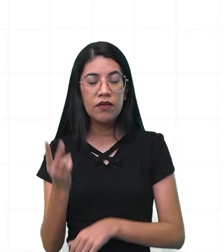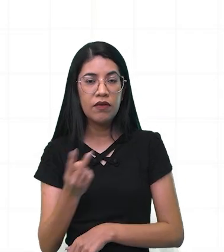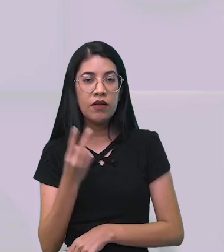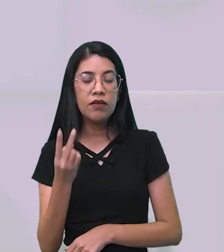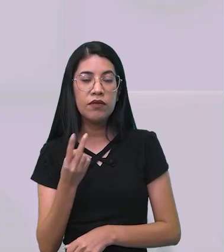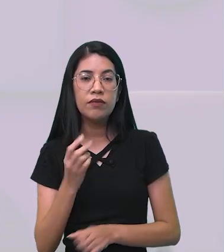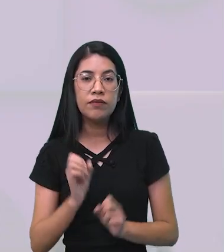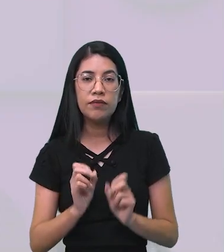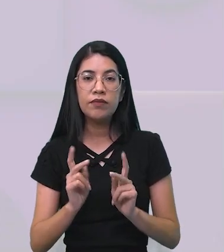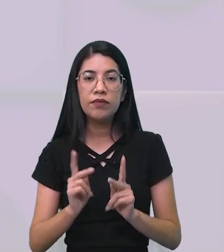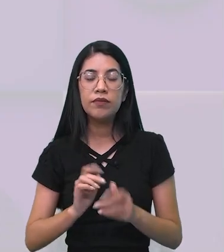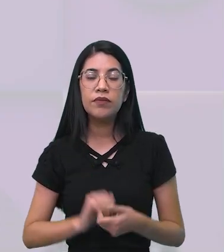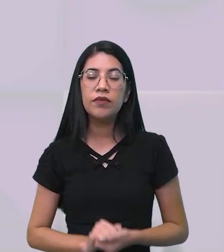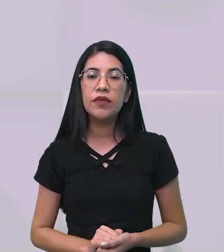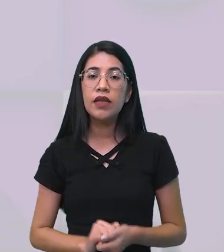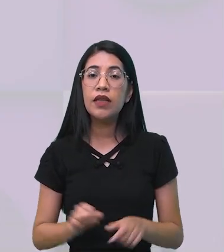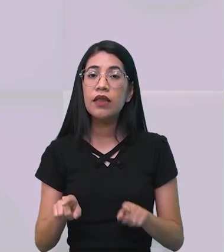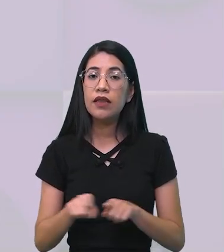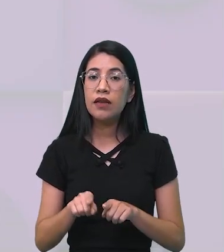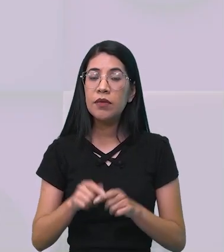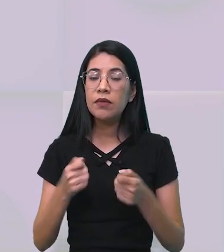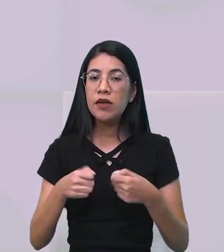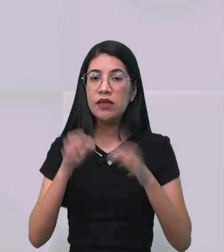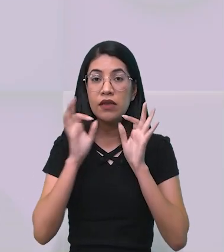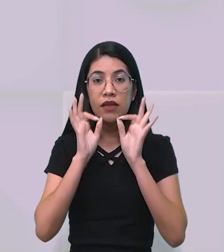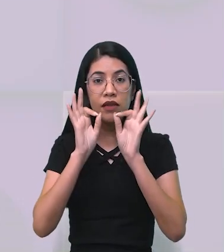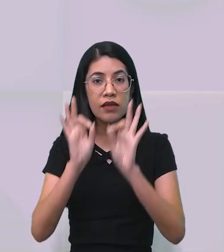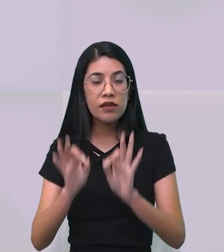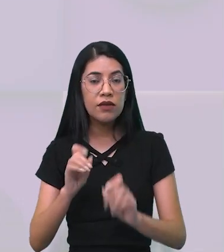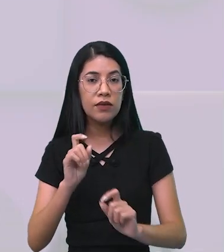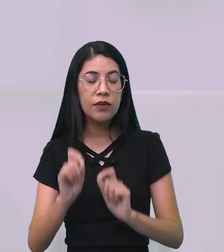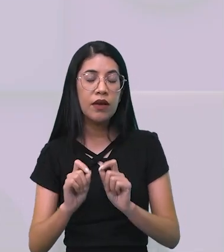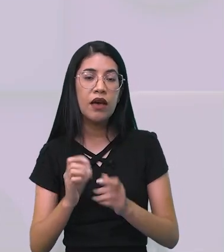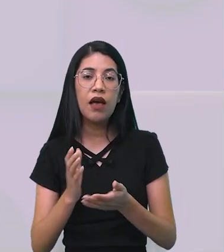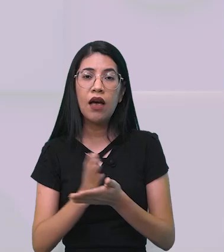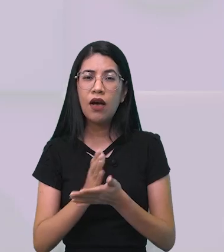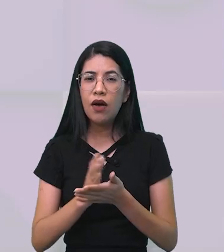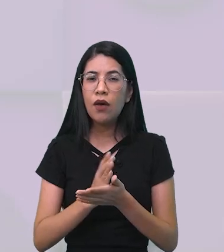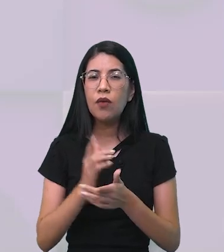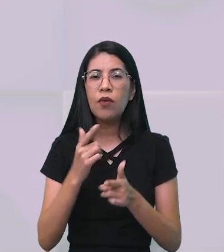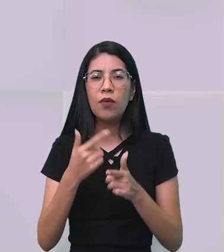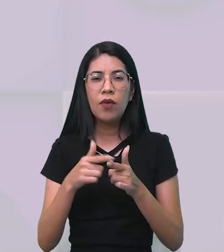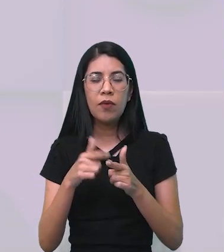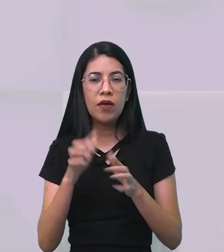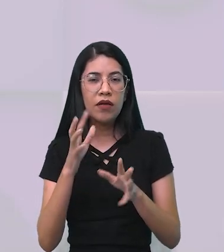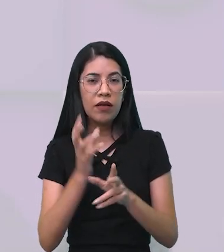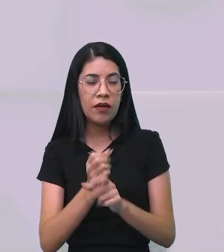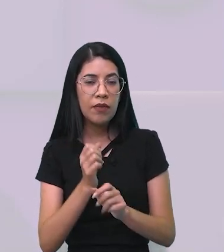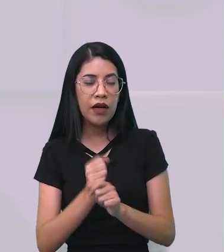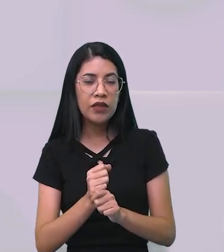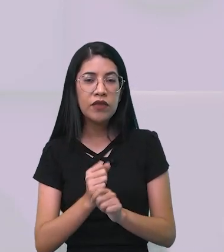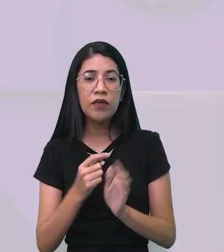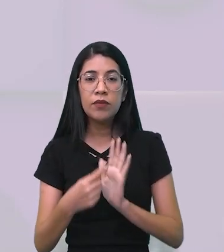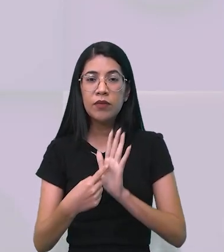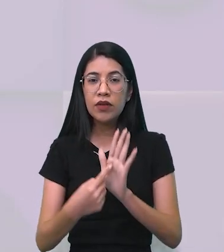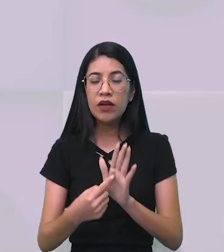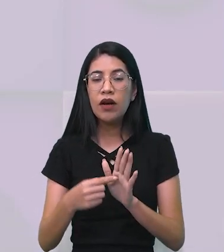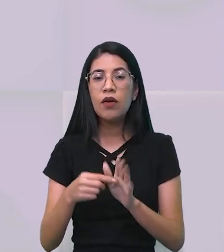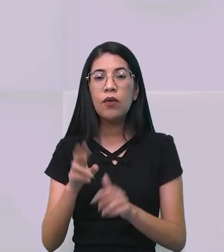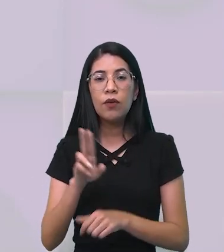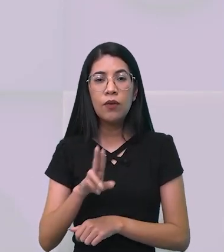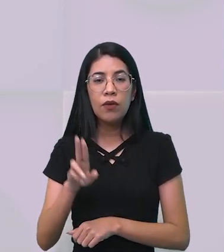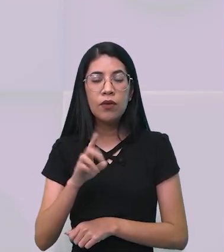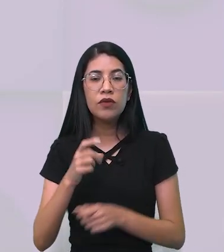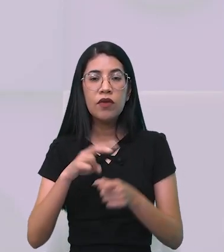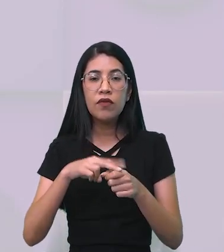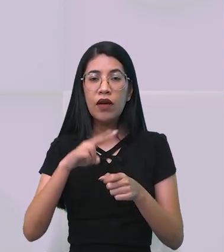tá bom? E muita atenção aqui, porque em alguns problemas ele já vai dizer qual a variável que você vai utilizar.